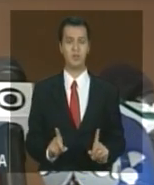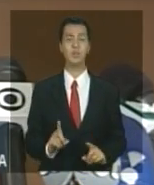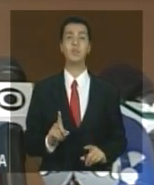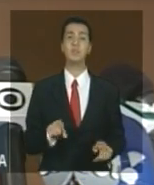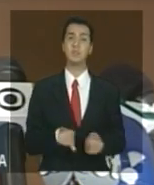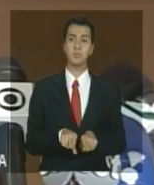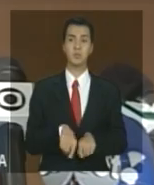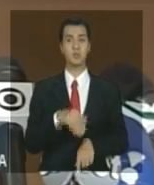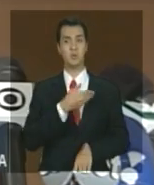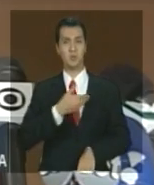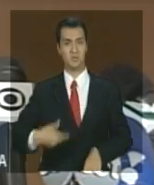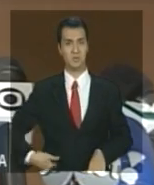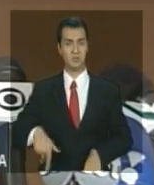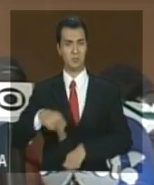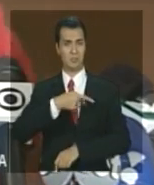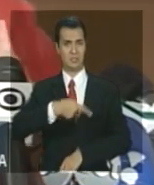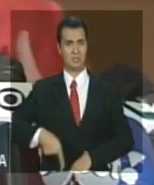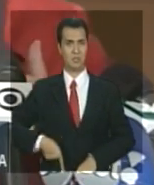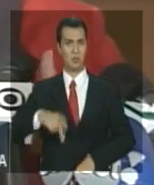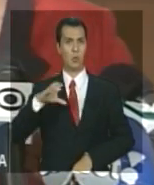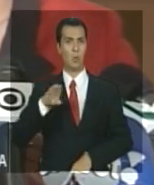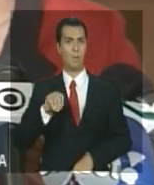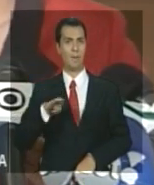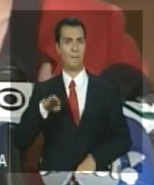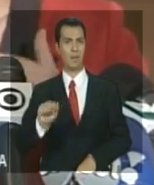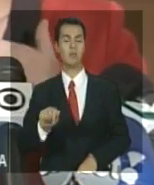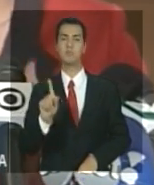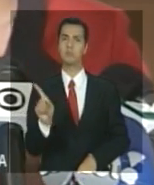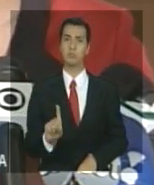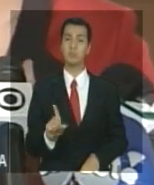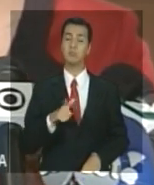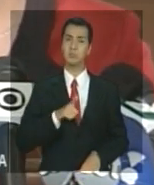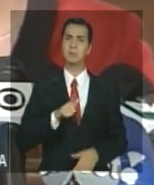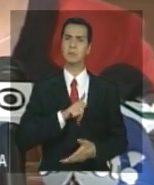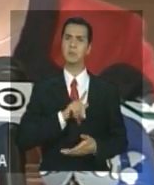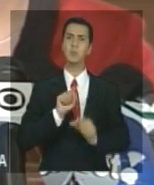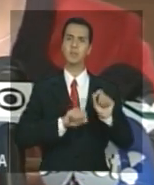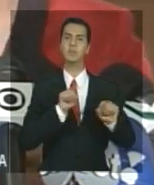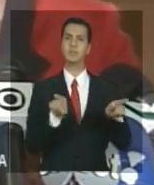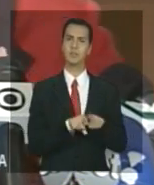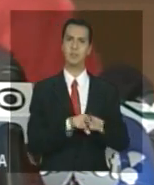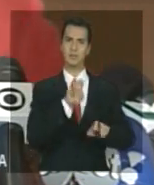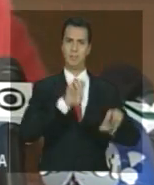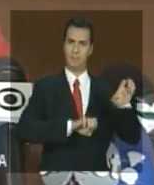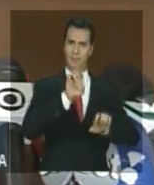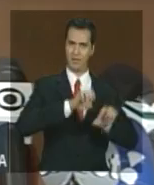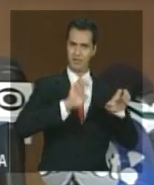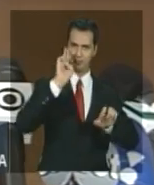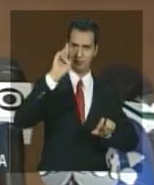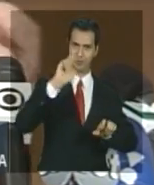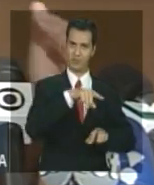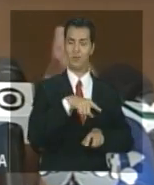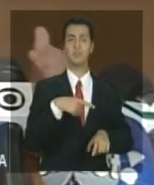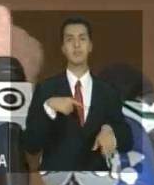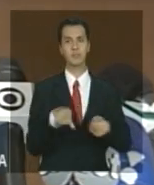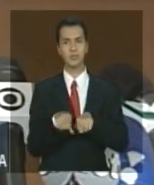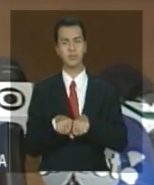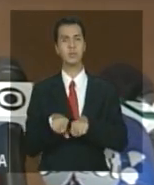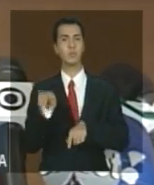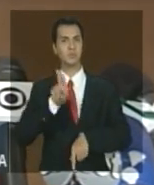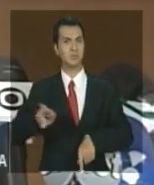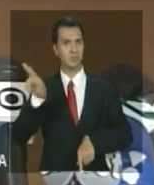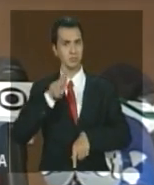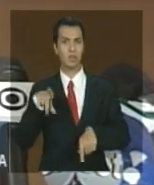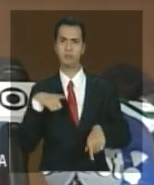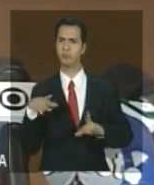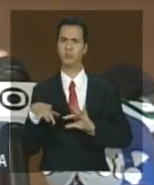do presidente Obama, mas isso se passa entre empresários e entre acadêmicos.